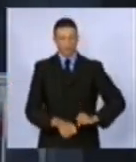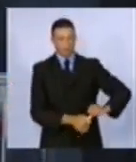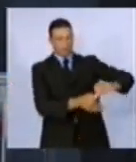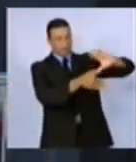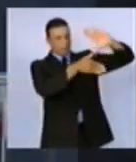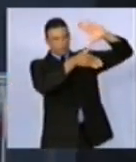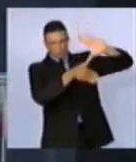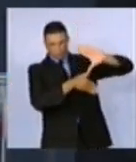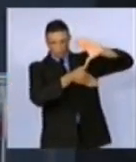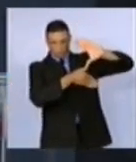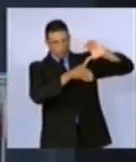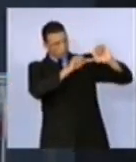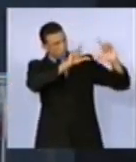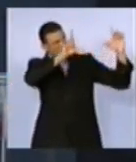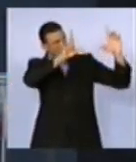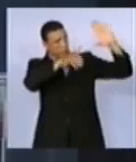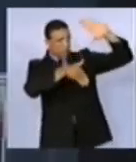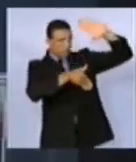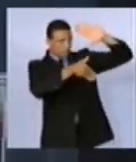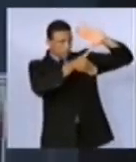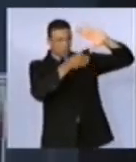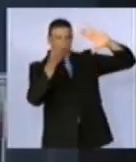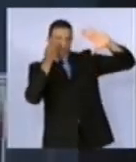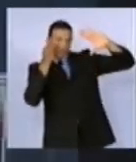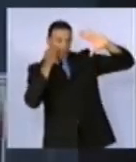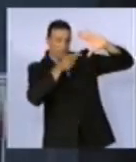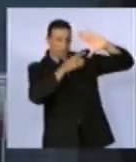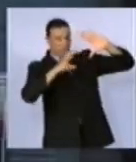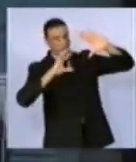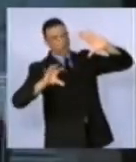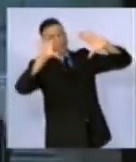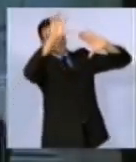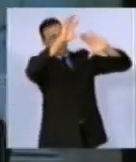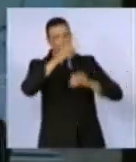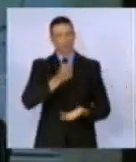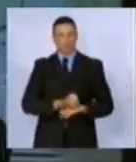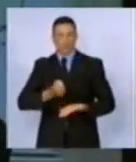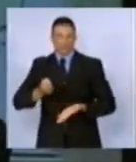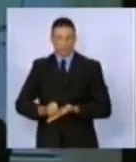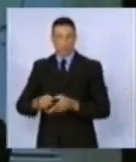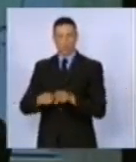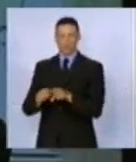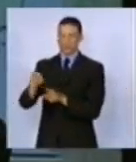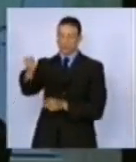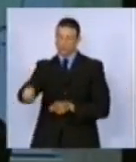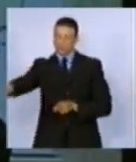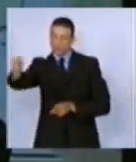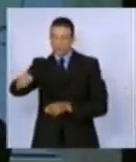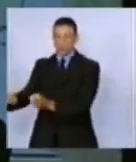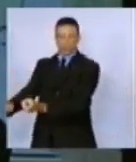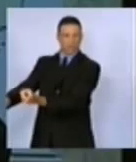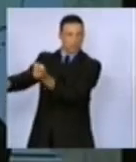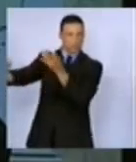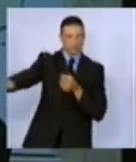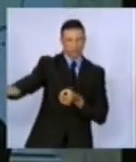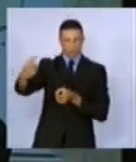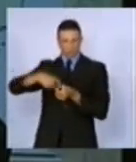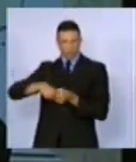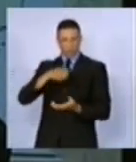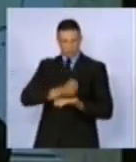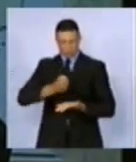ilustrar todas as unidades agroindustriais signatárias do protocolo e as associações de fornecedoras signatárias também desse